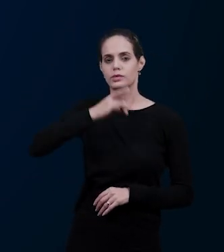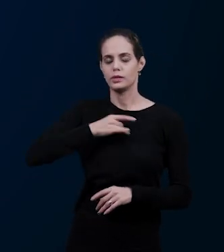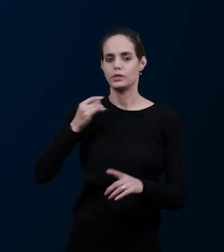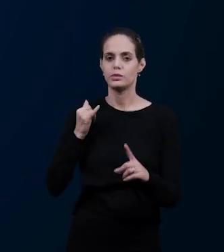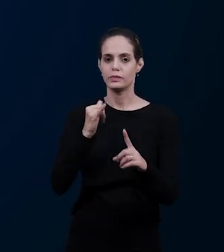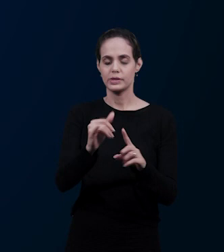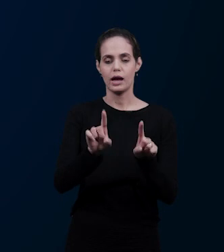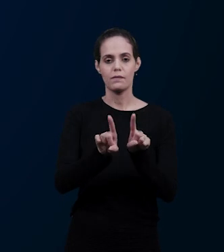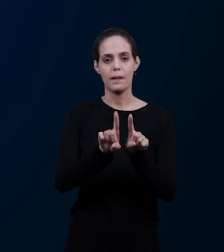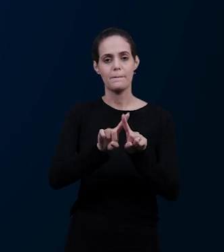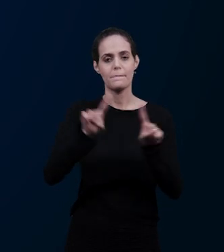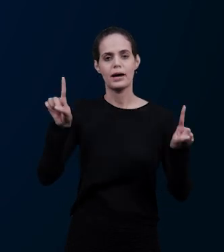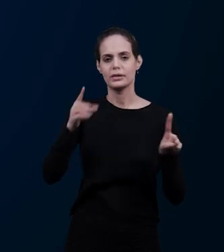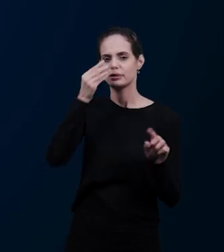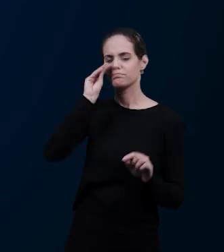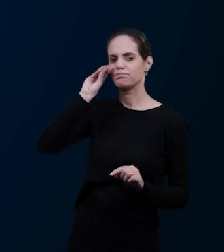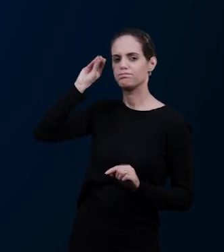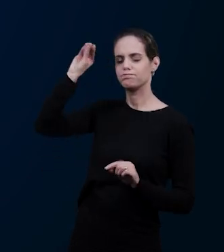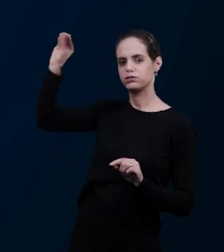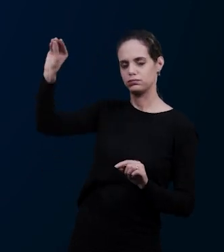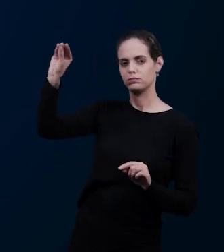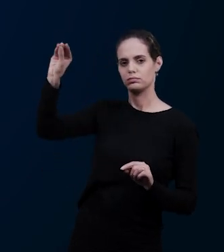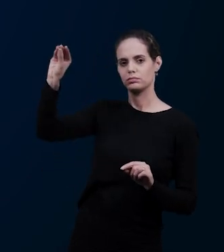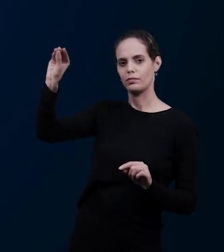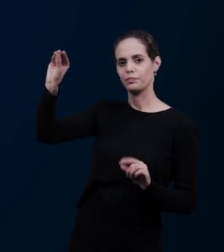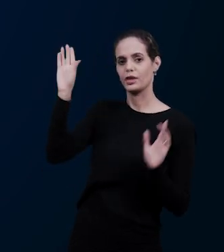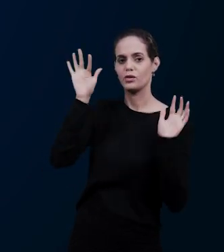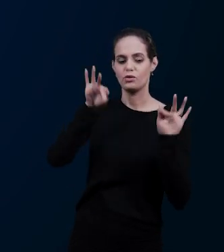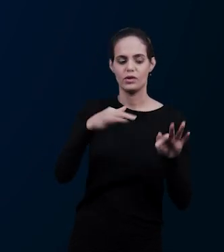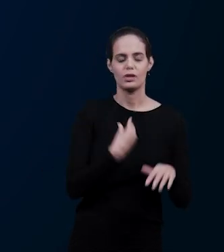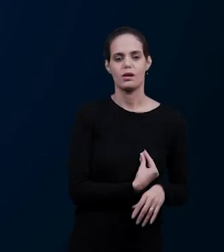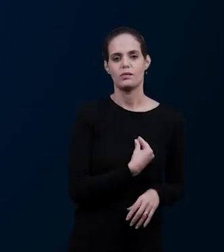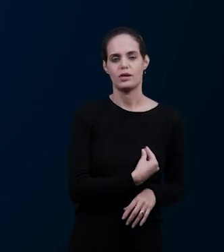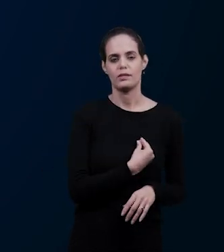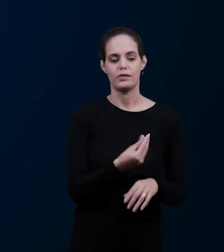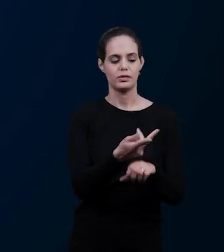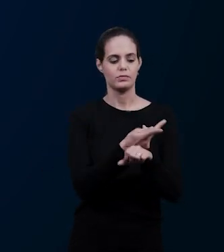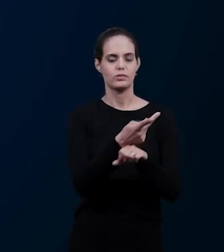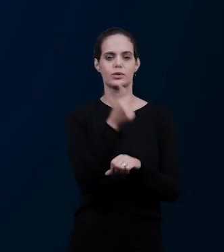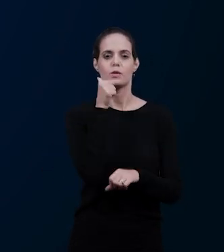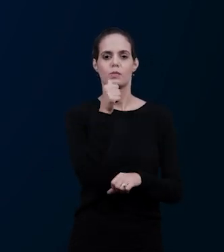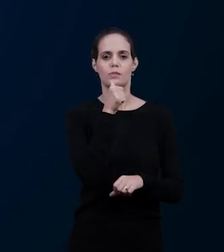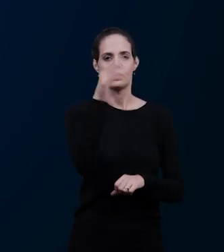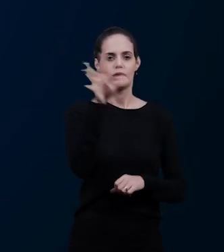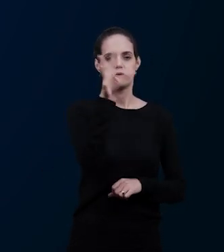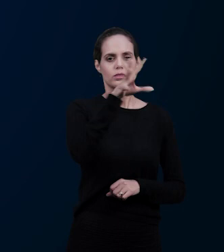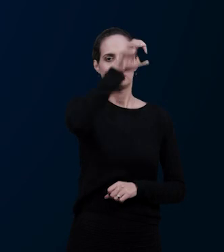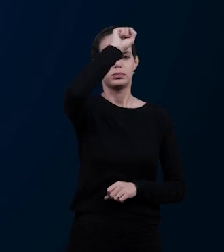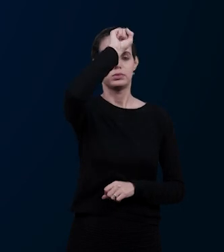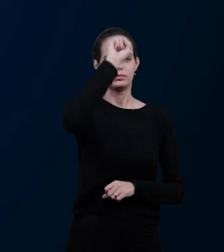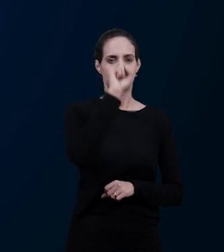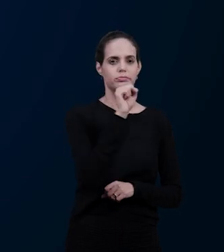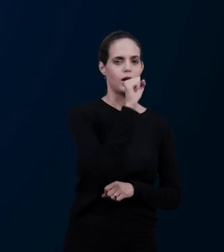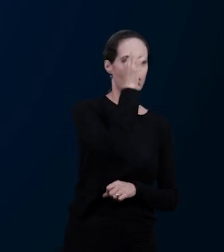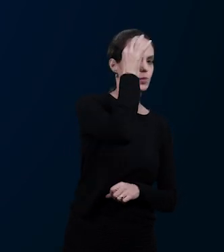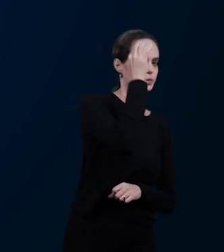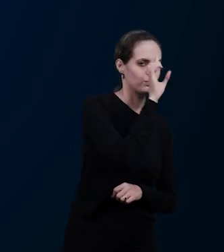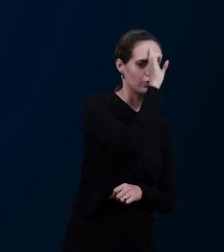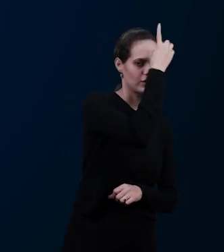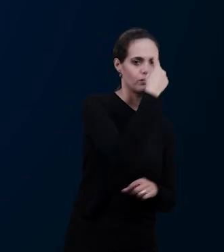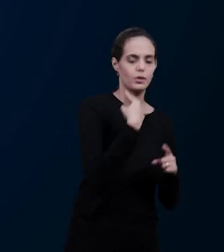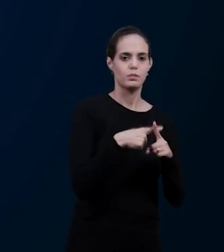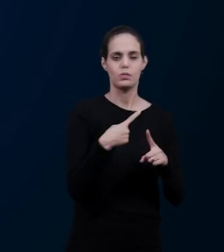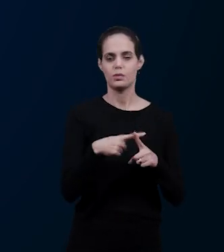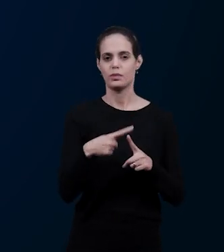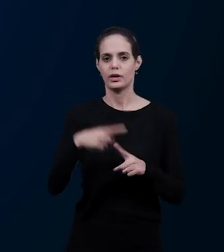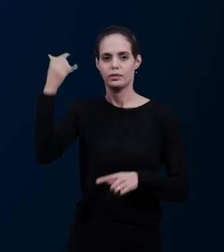de ouvir a voz do Senhor, parou de profetizar, e no final da sua vida, ele busca uma mulher com espírito de adivinhação,